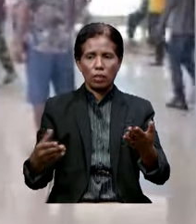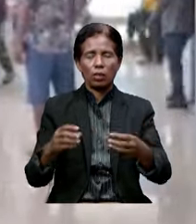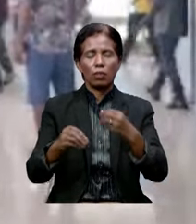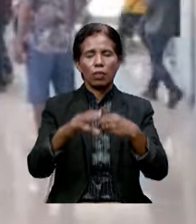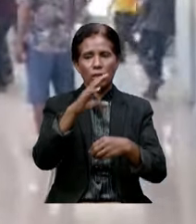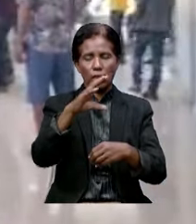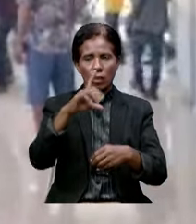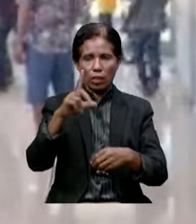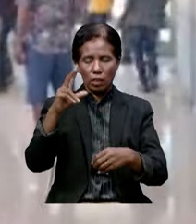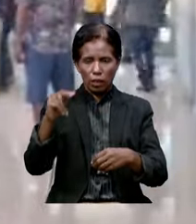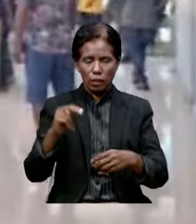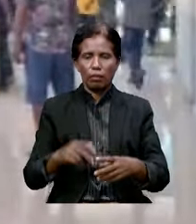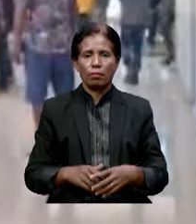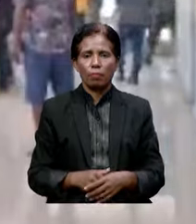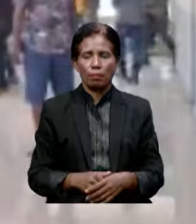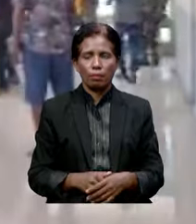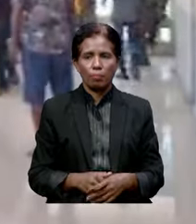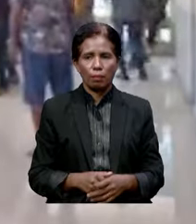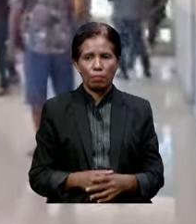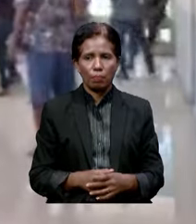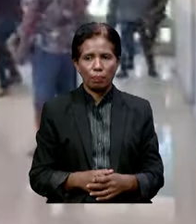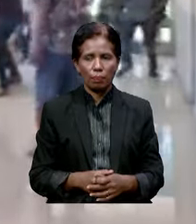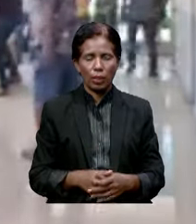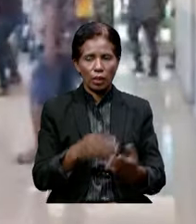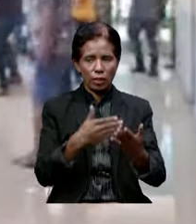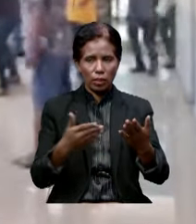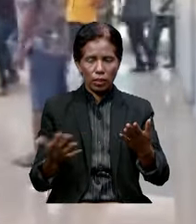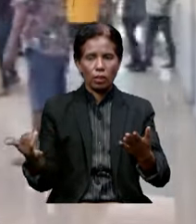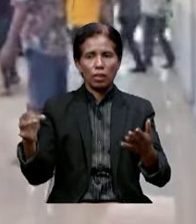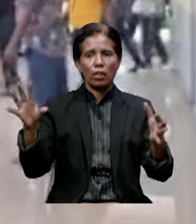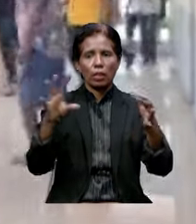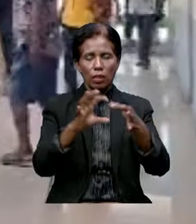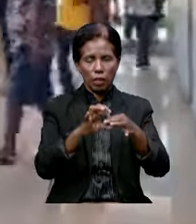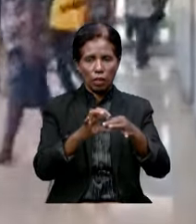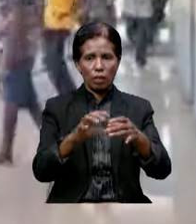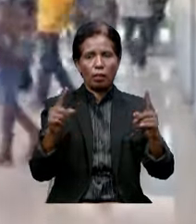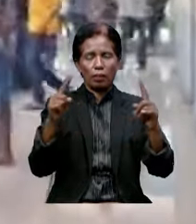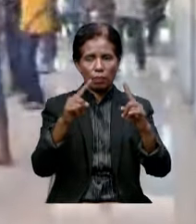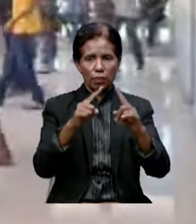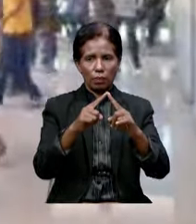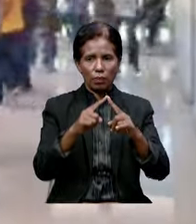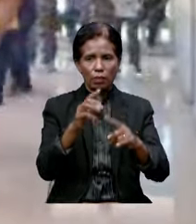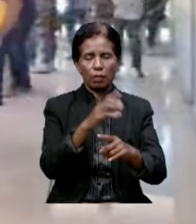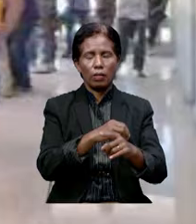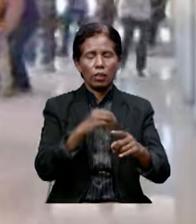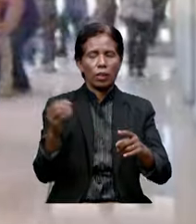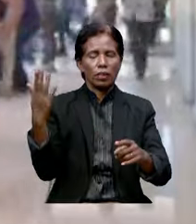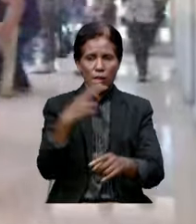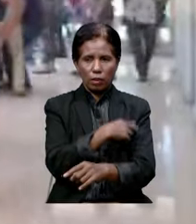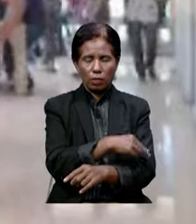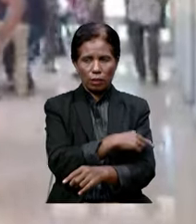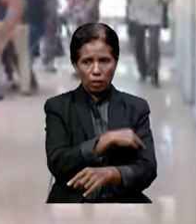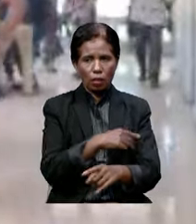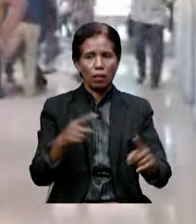e Ministro, Vice-Ministro da Saúde. Equipamento serene ligava a surdical, não significa estar. Vai